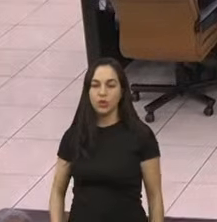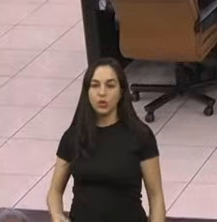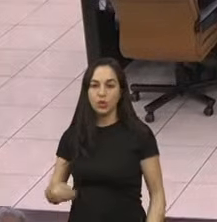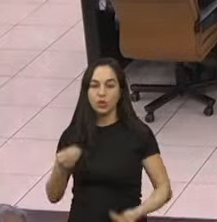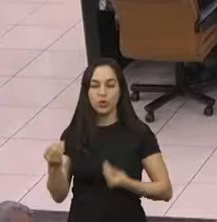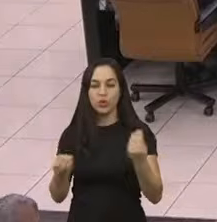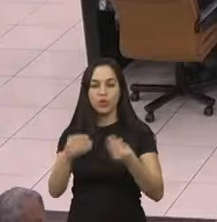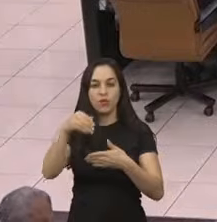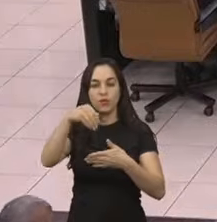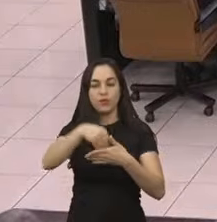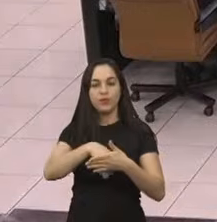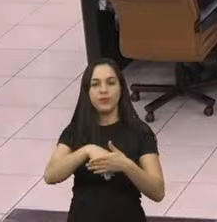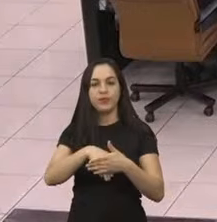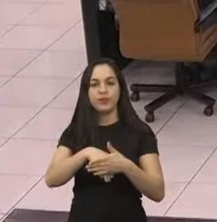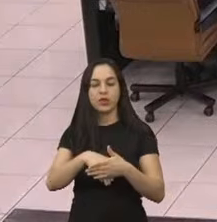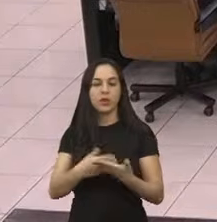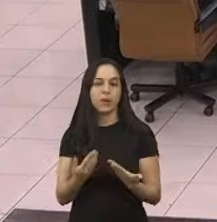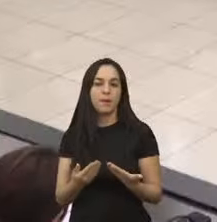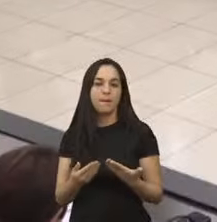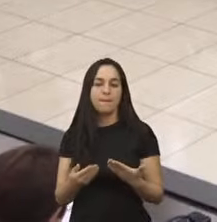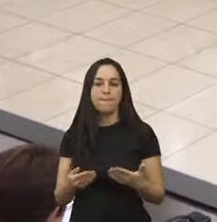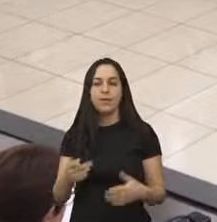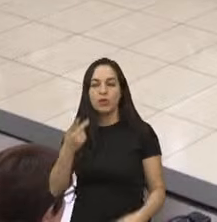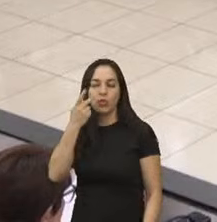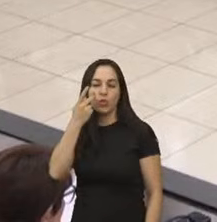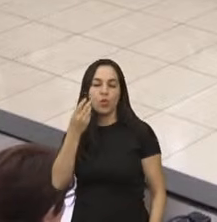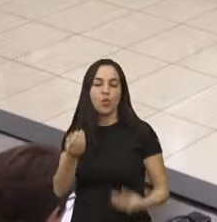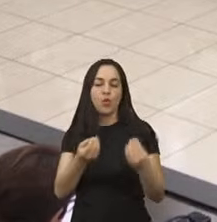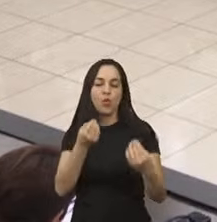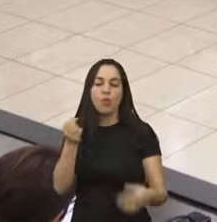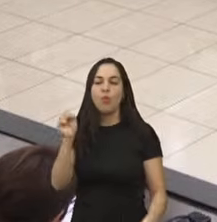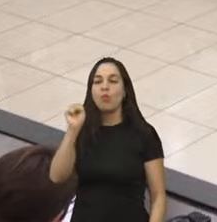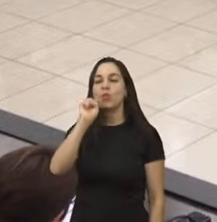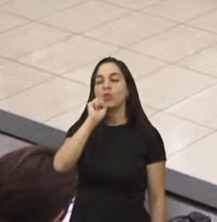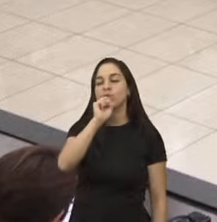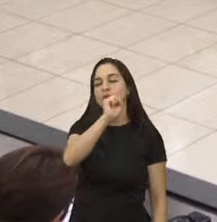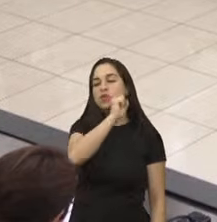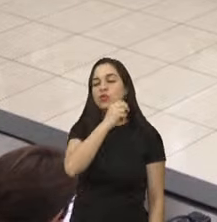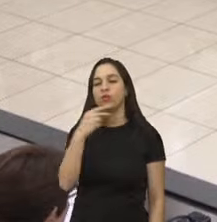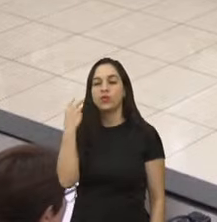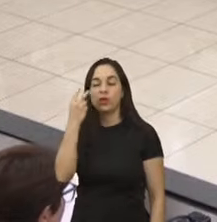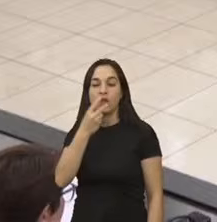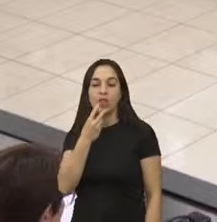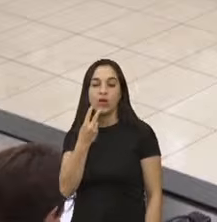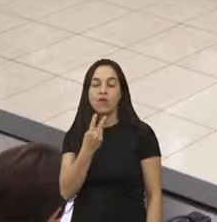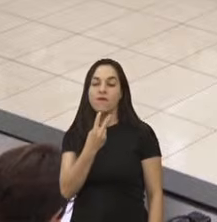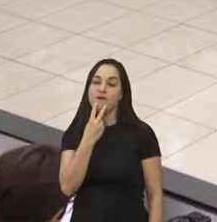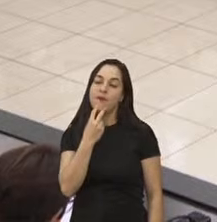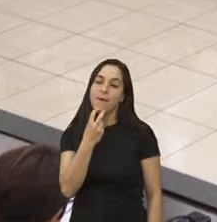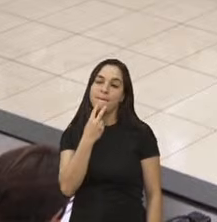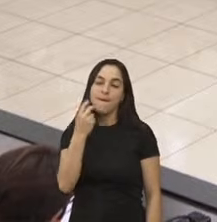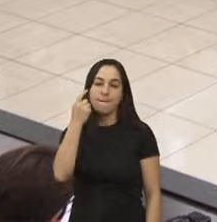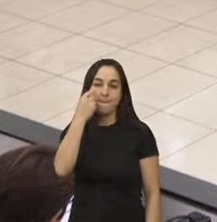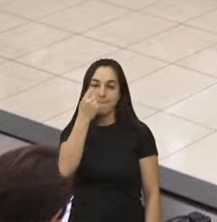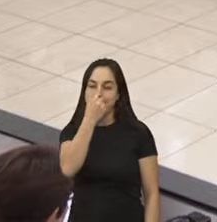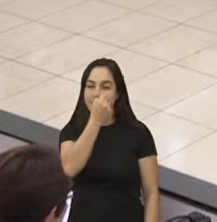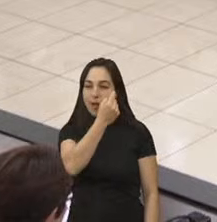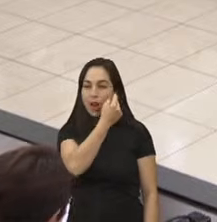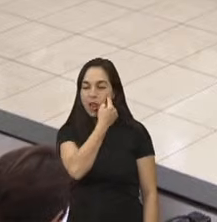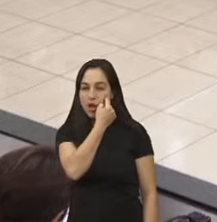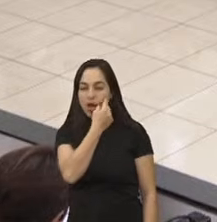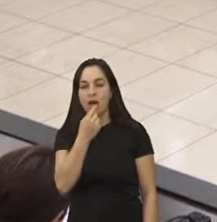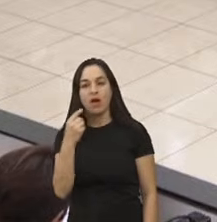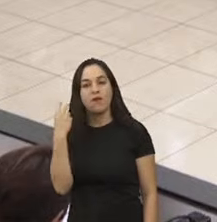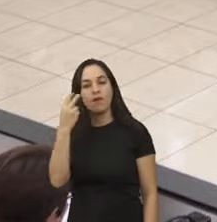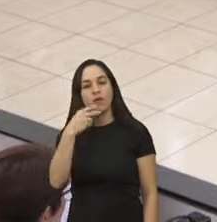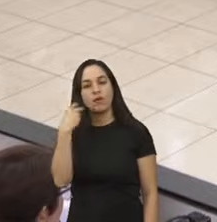o Paulinho dos Condutores? Como vota o vereador Silfar, de Cidade de Salvador? Como vota Valmir do Parque Meia Lua? Como vota o vereador